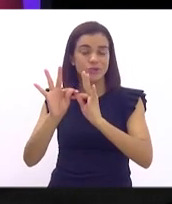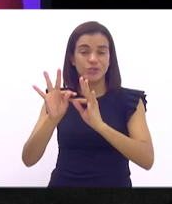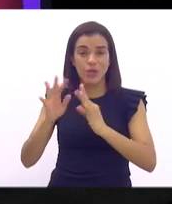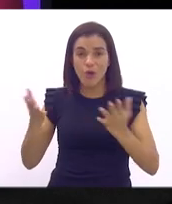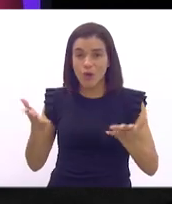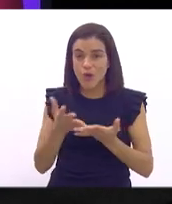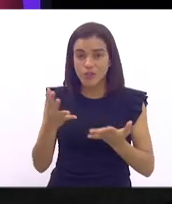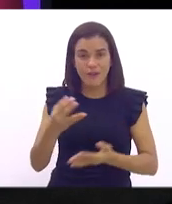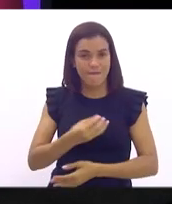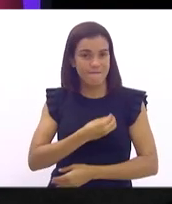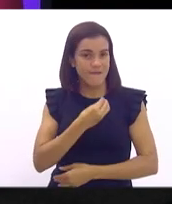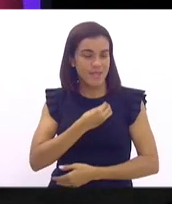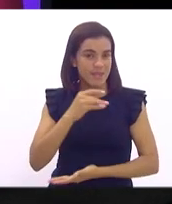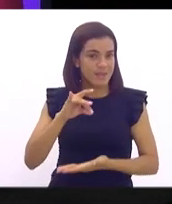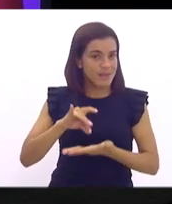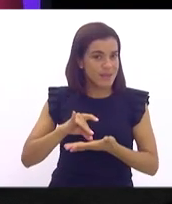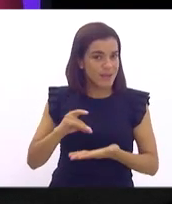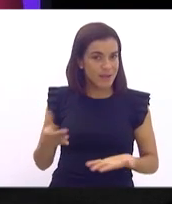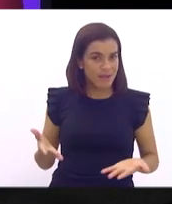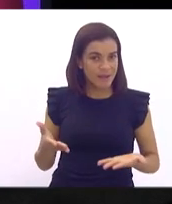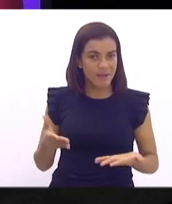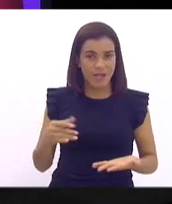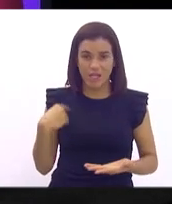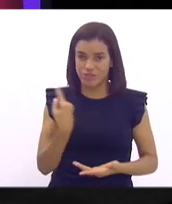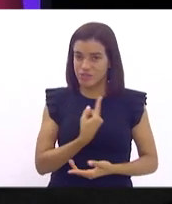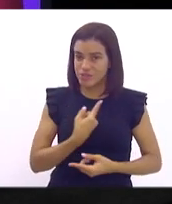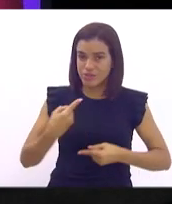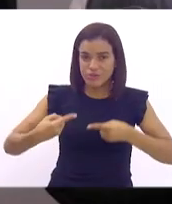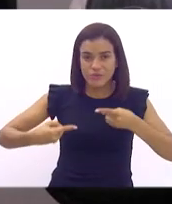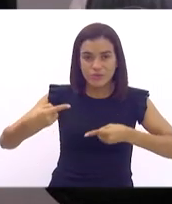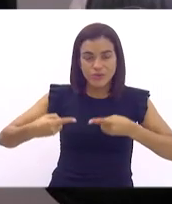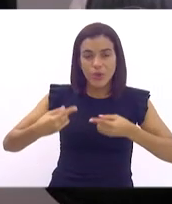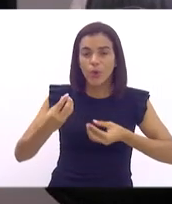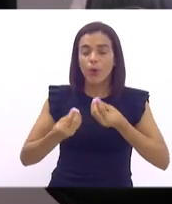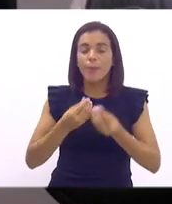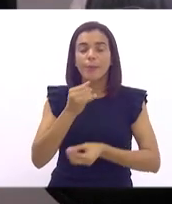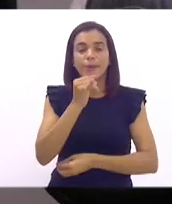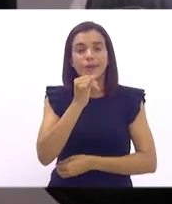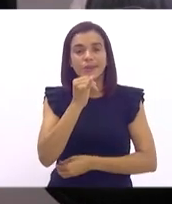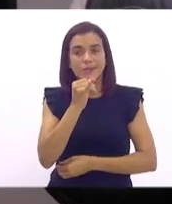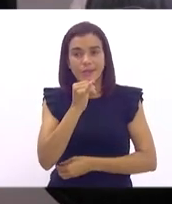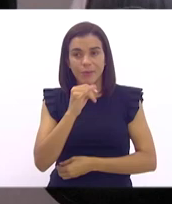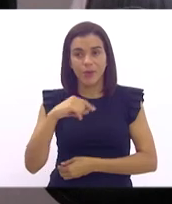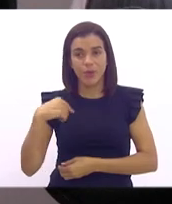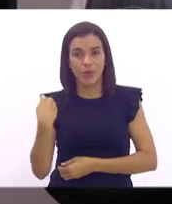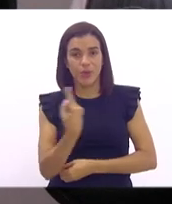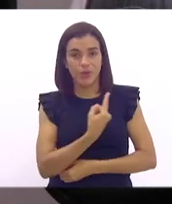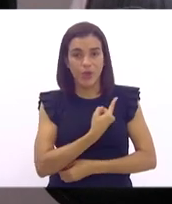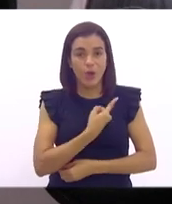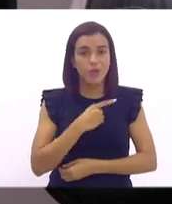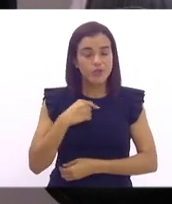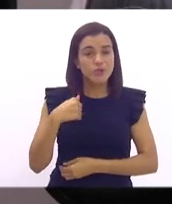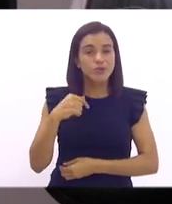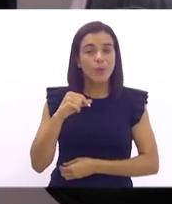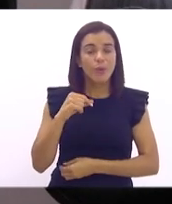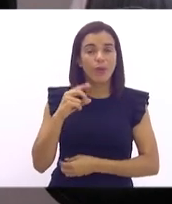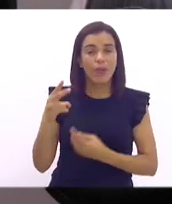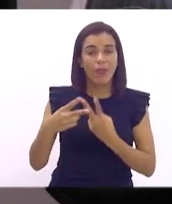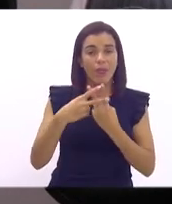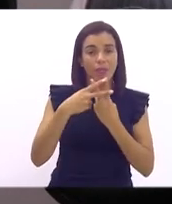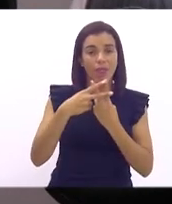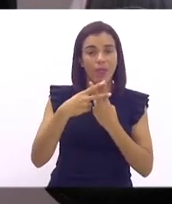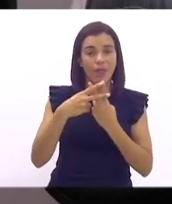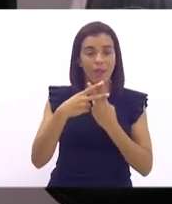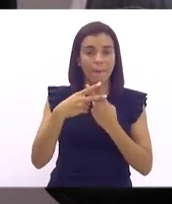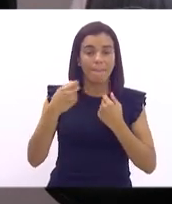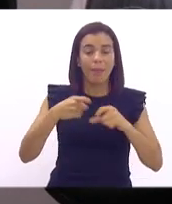dia. Né? A gente não vem discutindo isso. De como, inclusive, nós todos somos reféns, né,